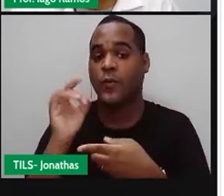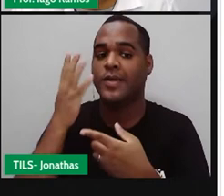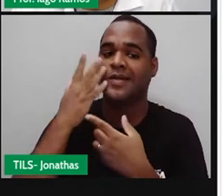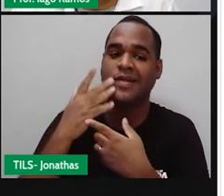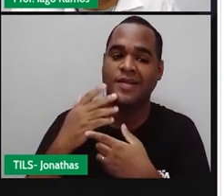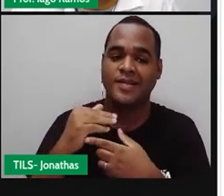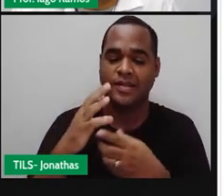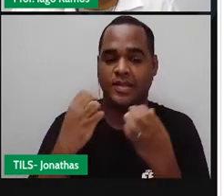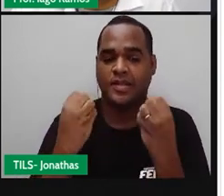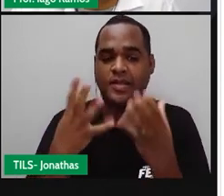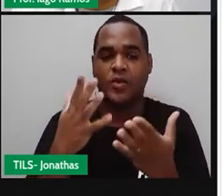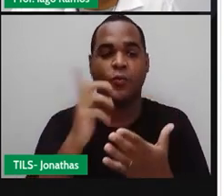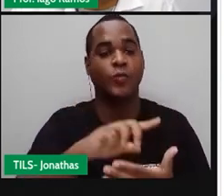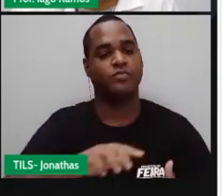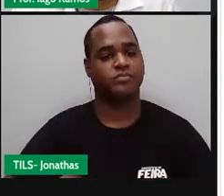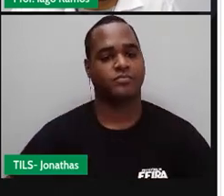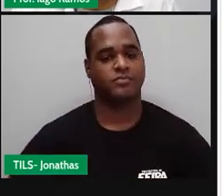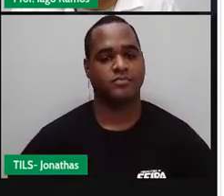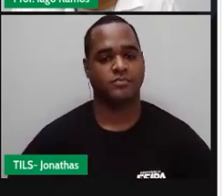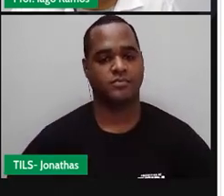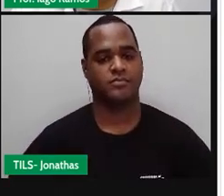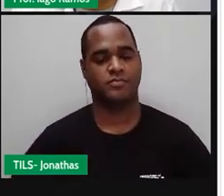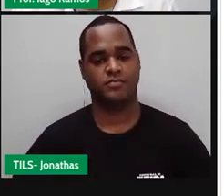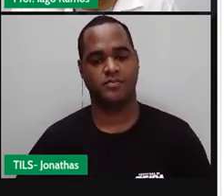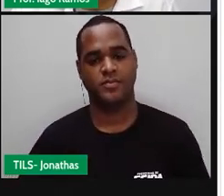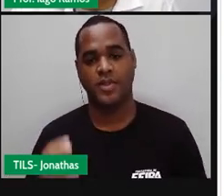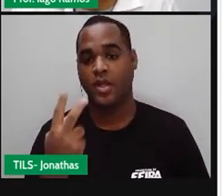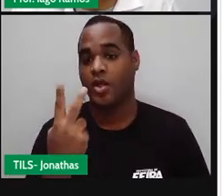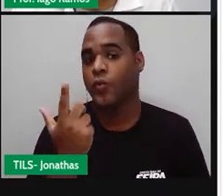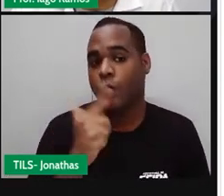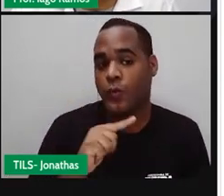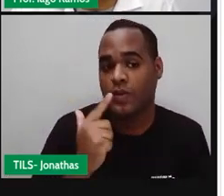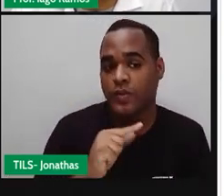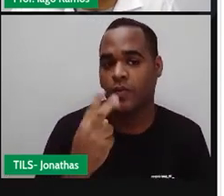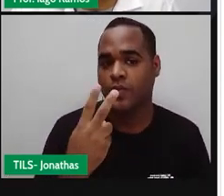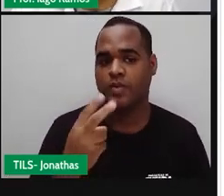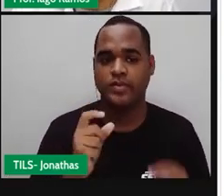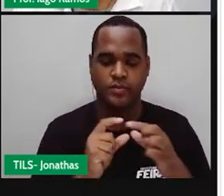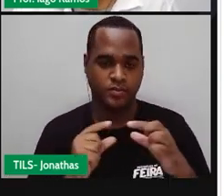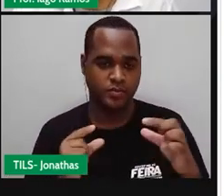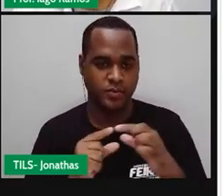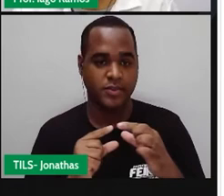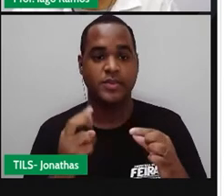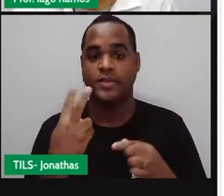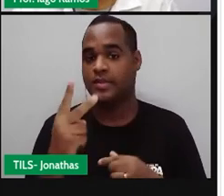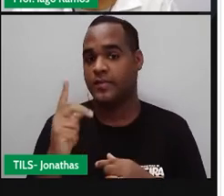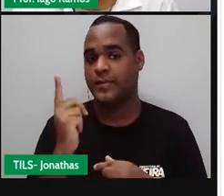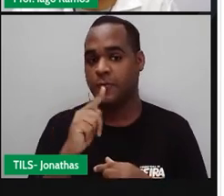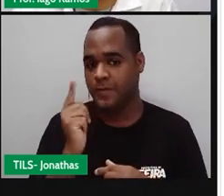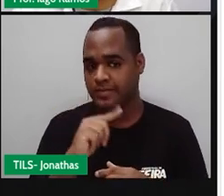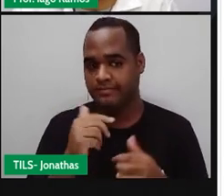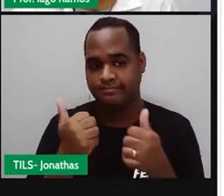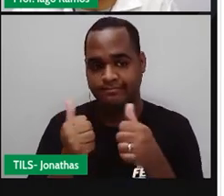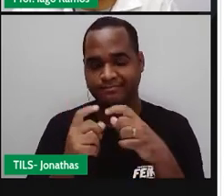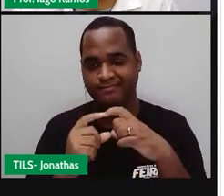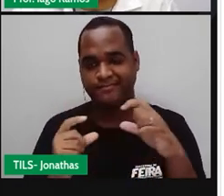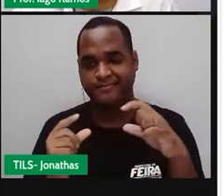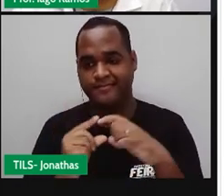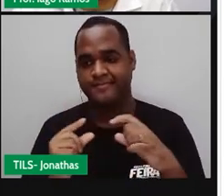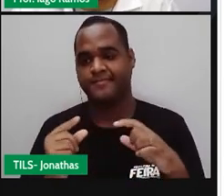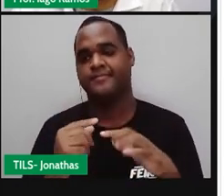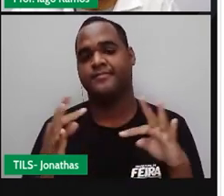recebeu um ó Duas Barras inteiras duas bases inteiras